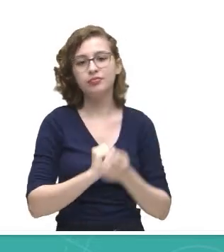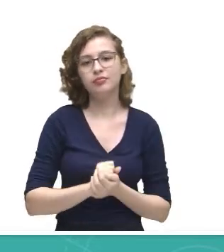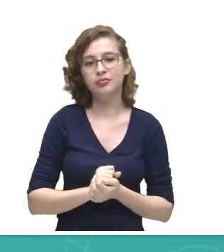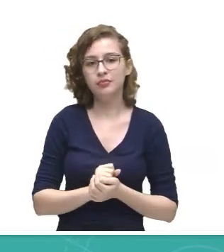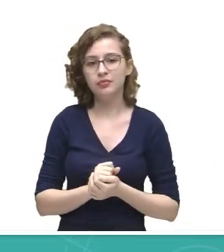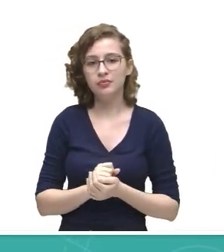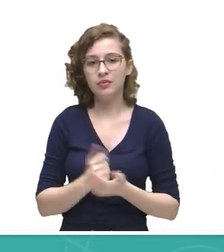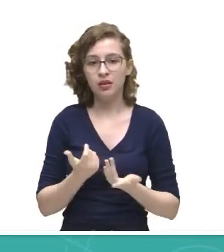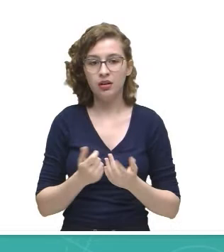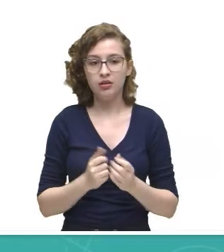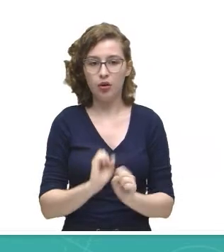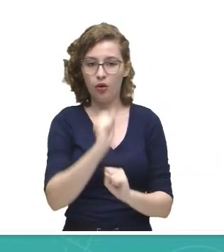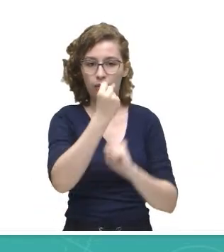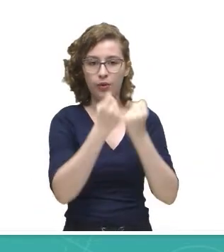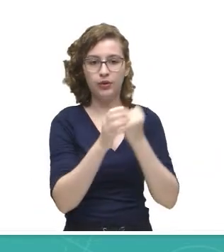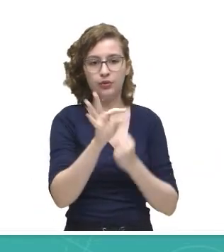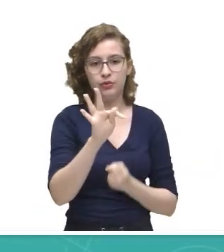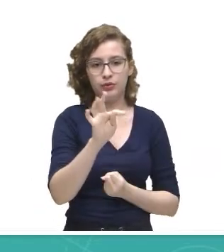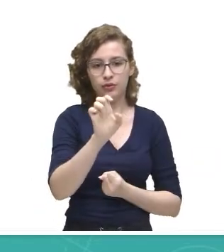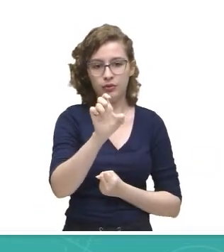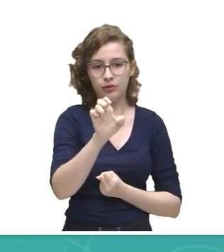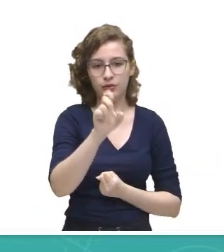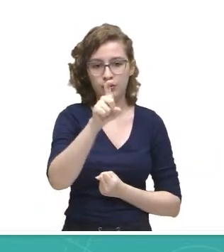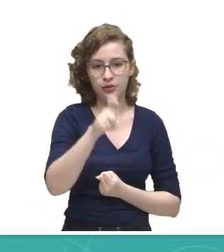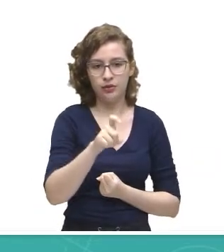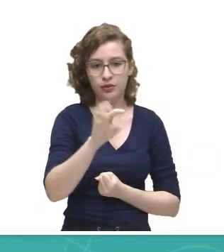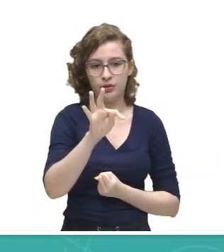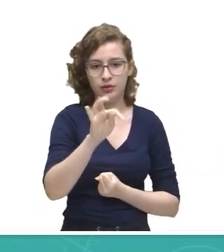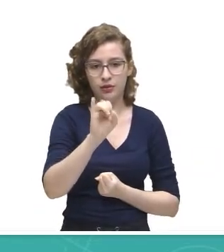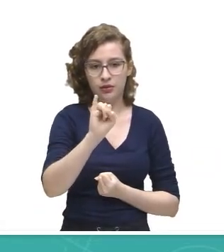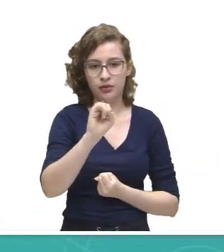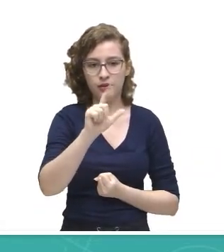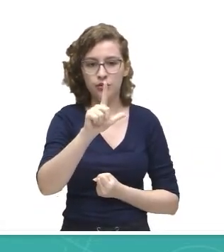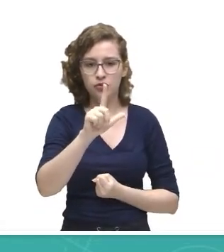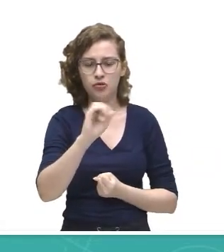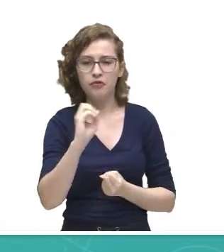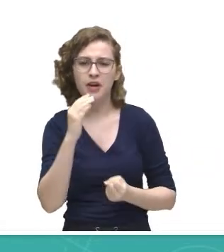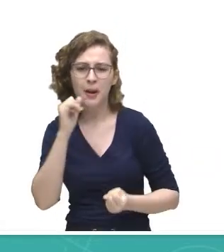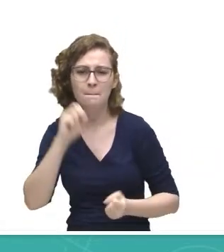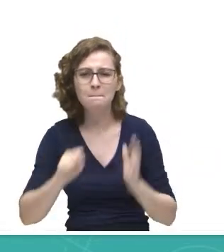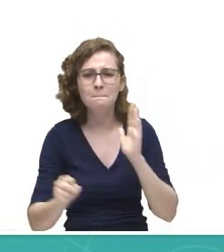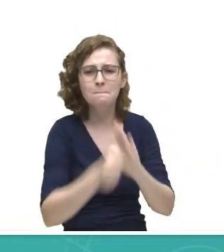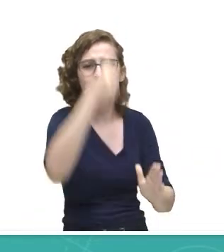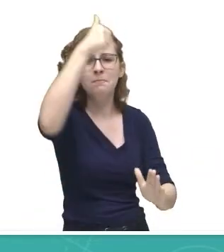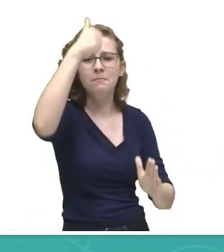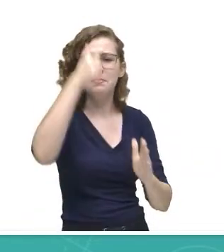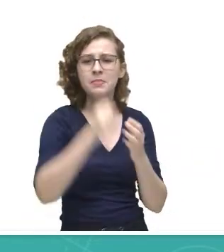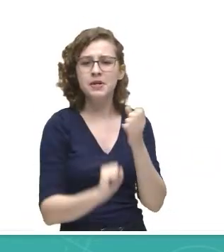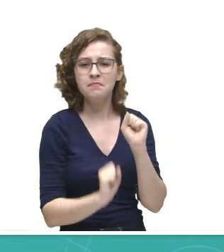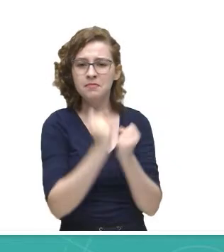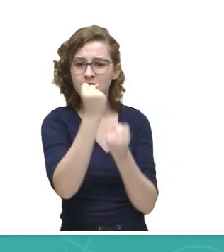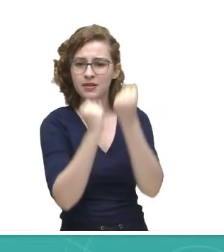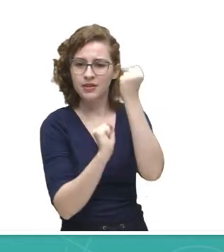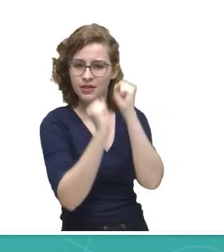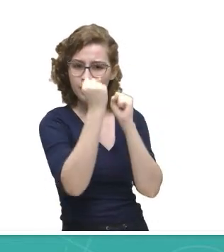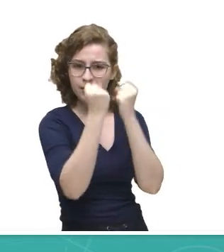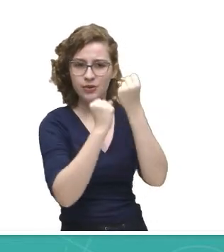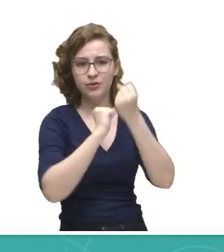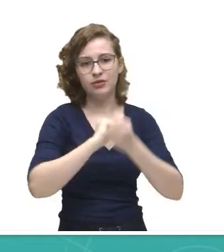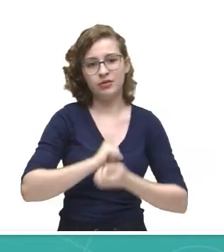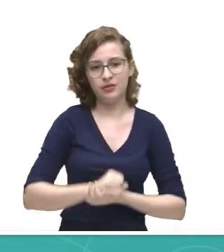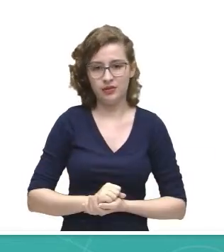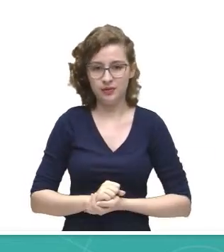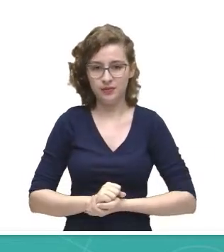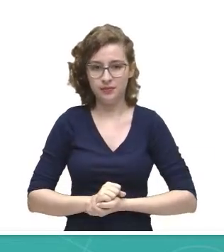indústria têxtil no pioneirismo da Revolução Industrial. Então, quais as primeiras indústrias que surgem na Inglaterra? A